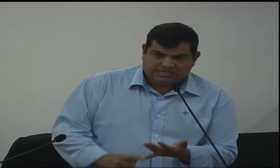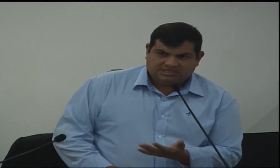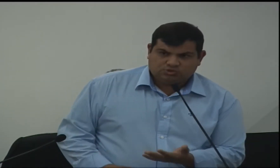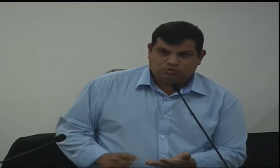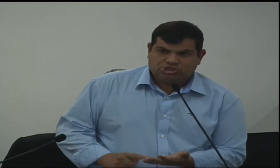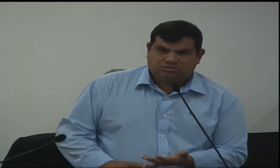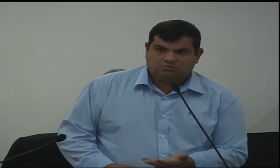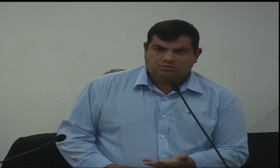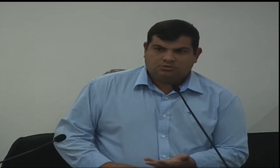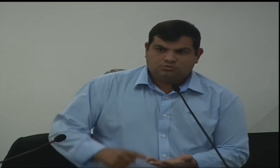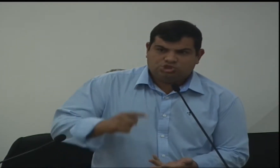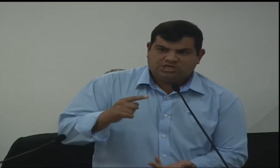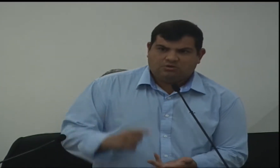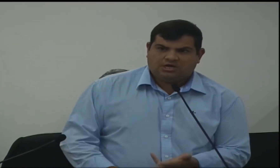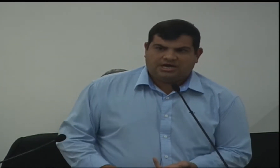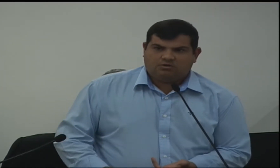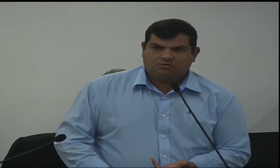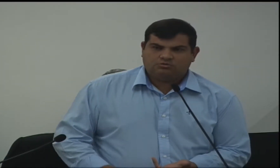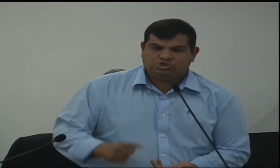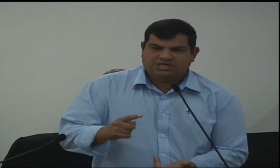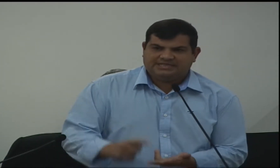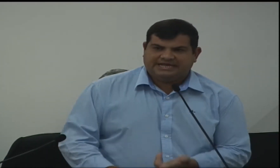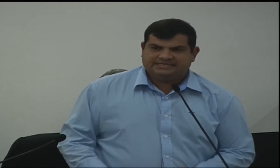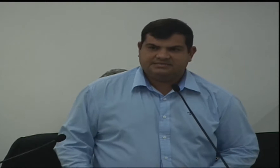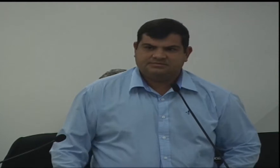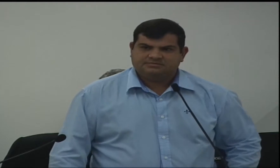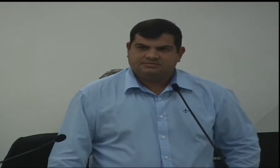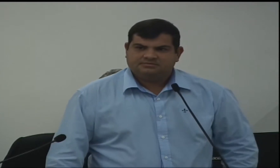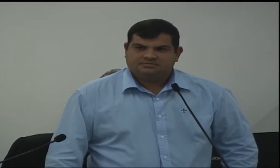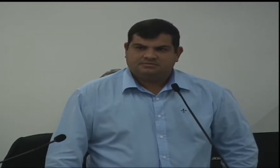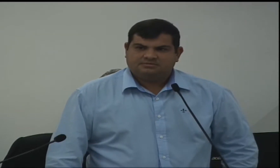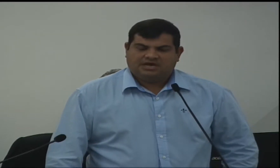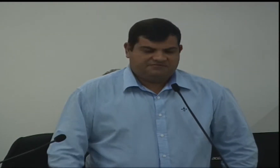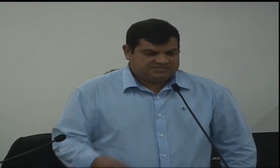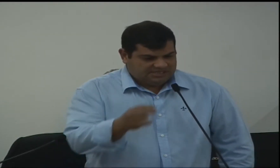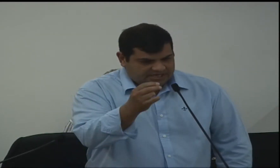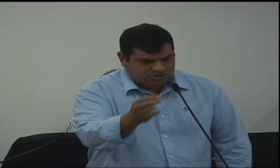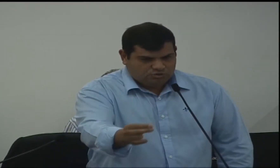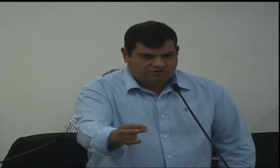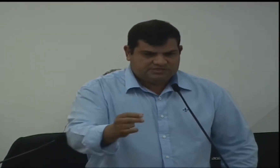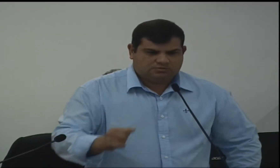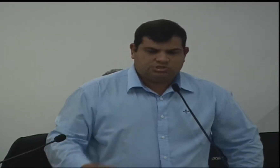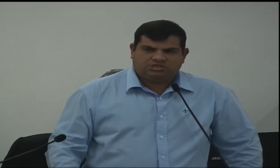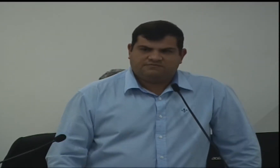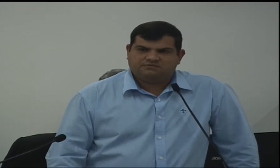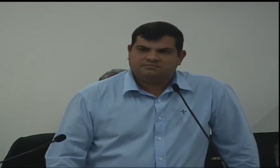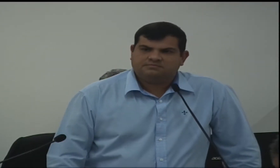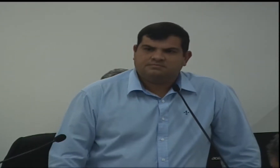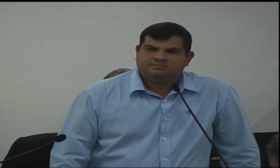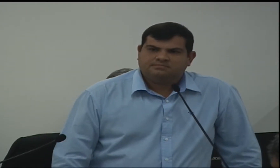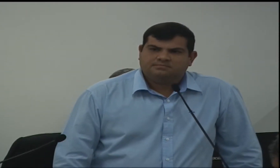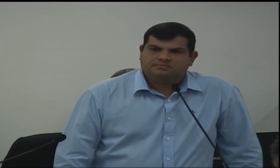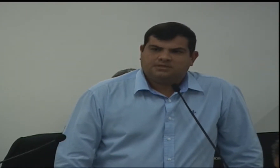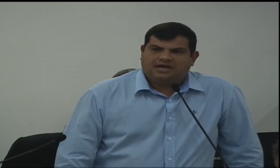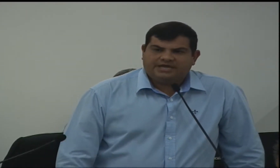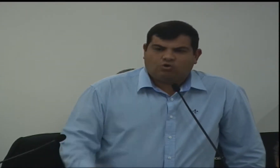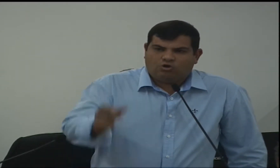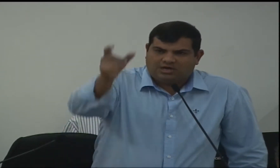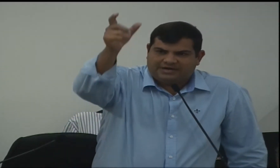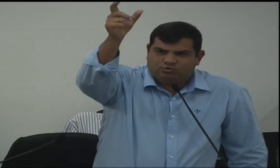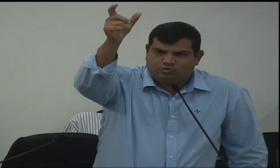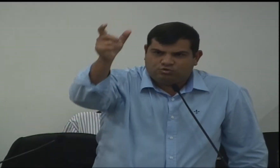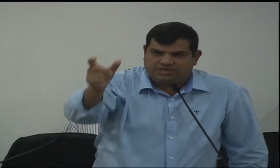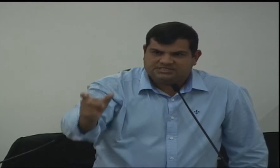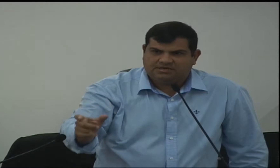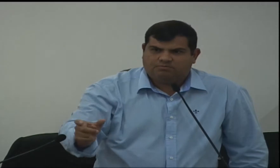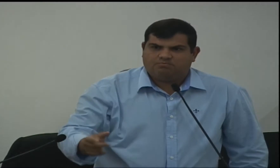o que ia ser discutido, não tinha local, não tinha nada. Avisei de novo o Executivo. Aí